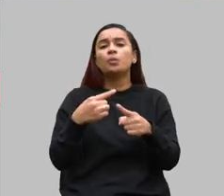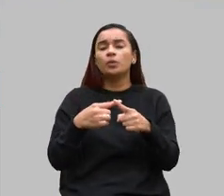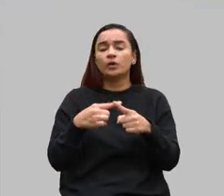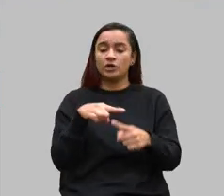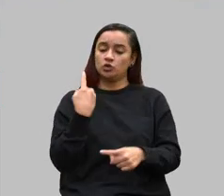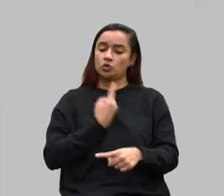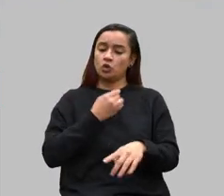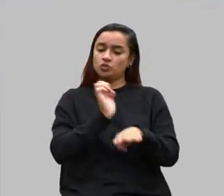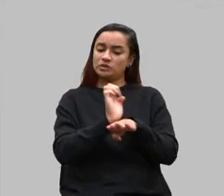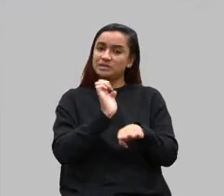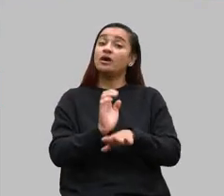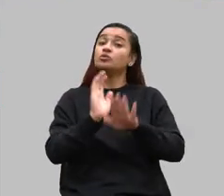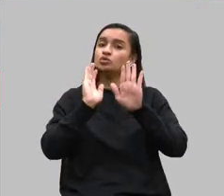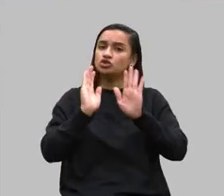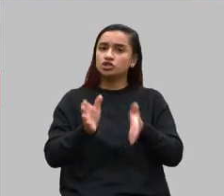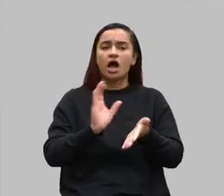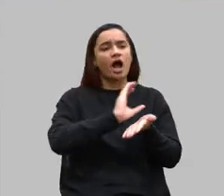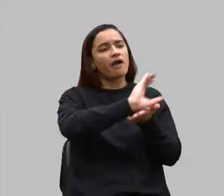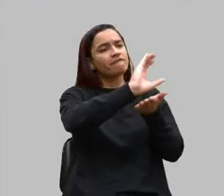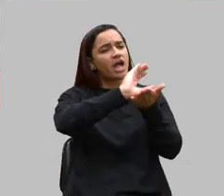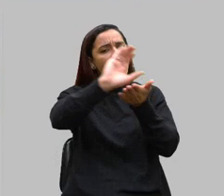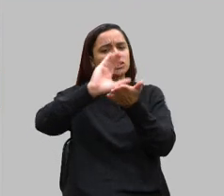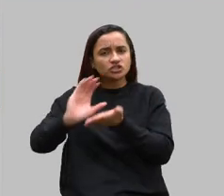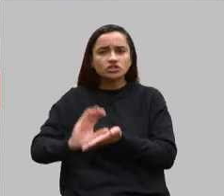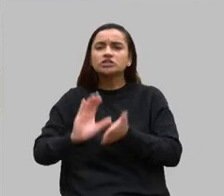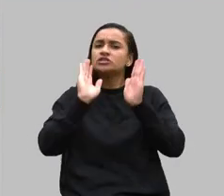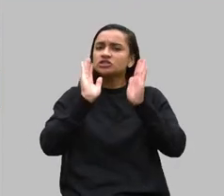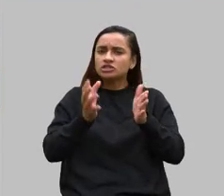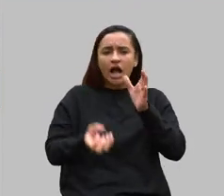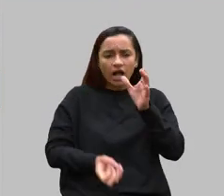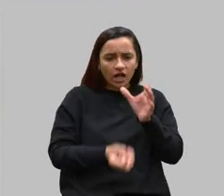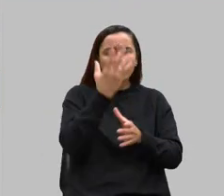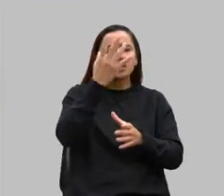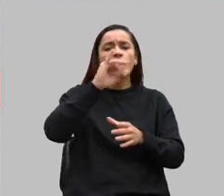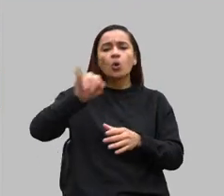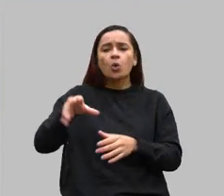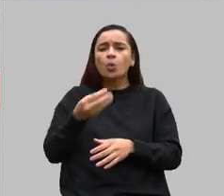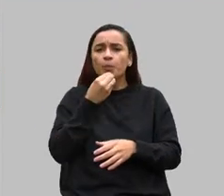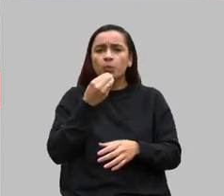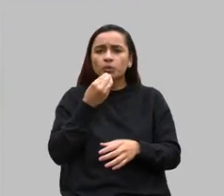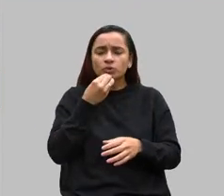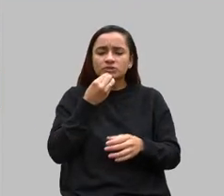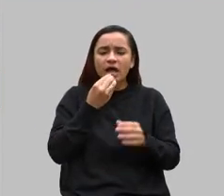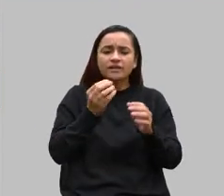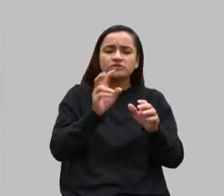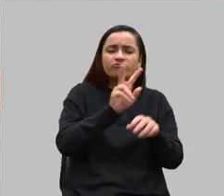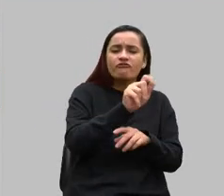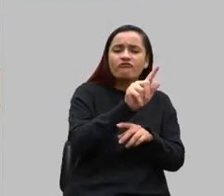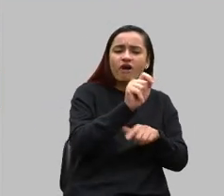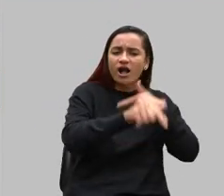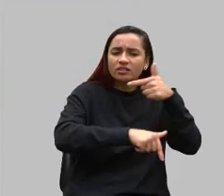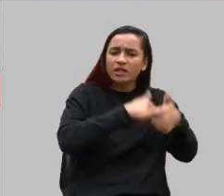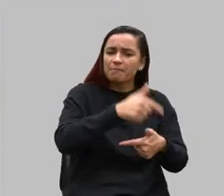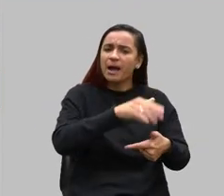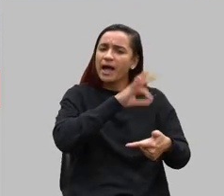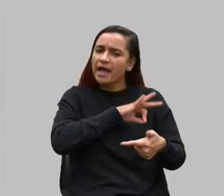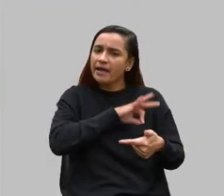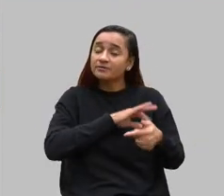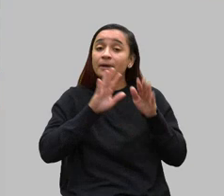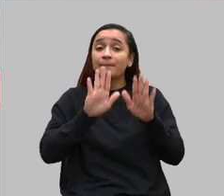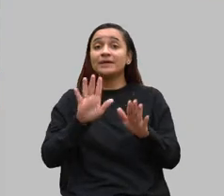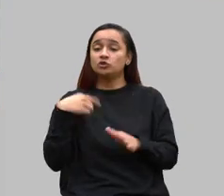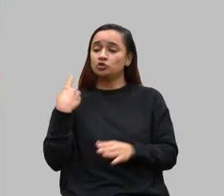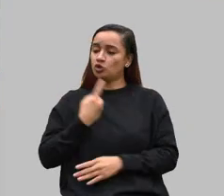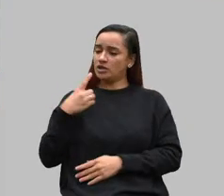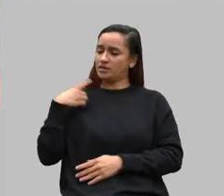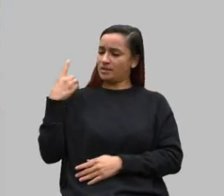tem investido tem buscado criar oportunidades de emprego e renda e a gente enquanto deputado estadual nós temos que